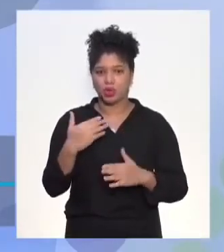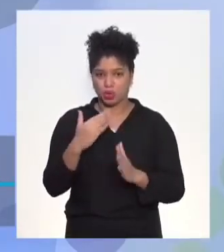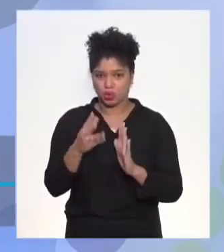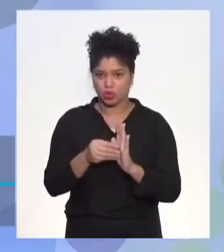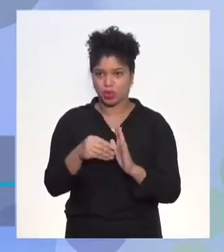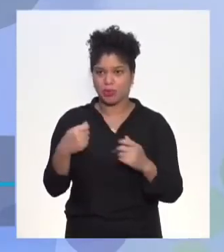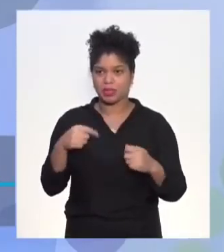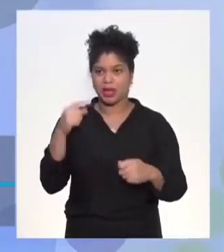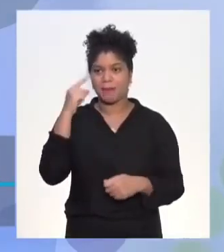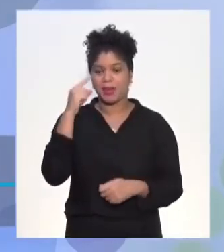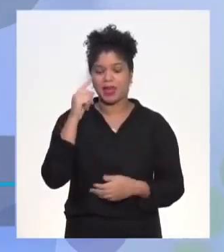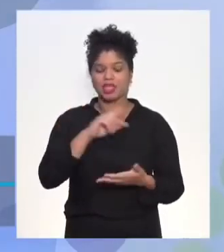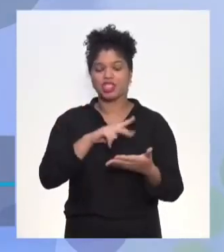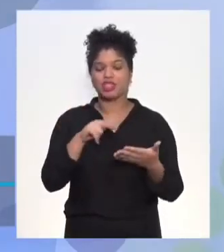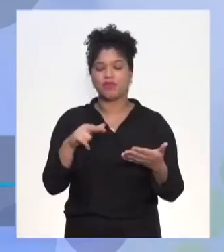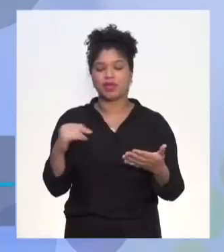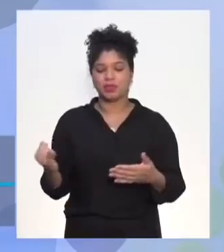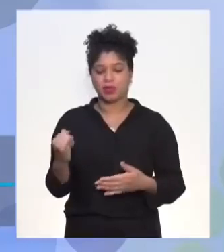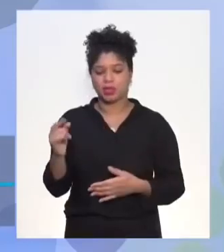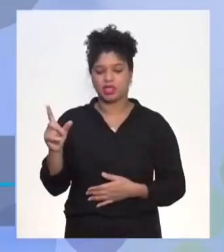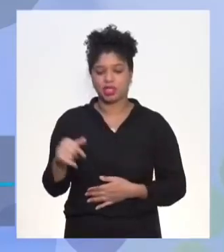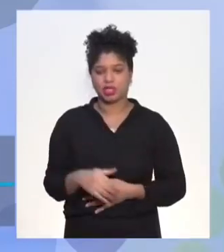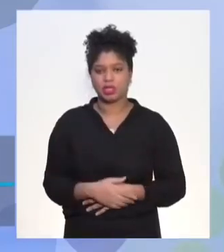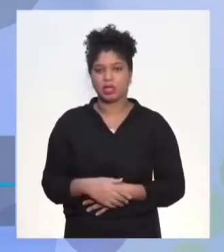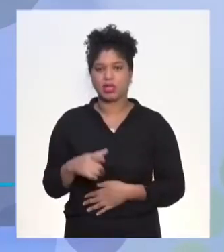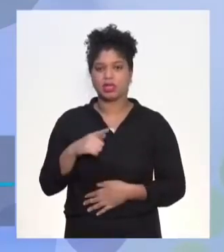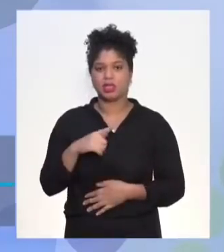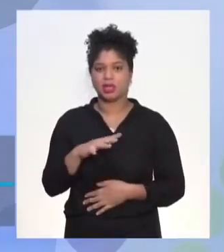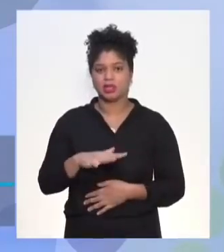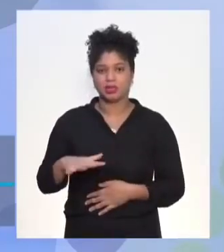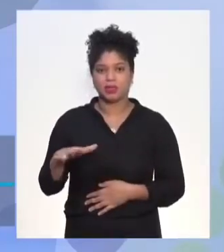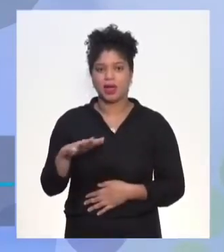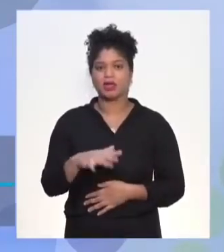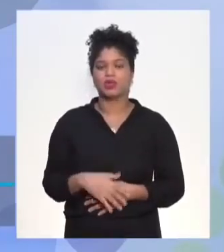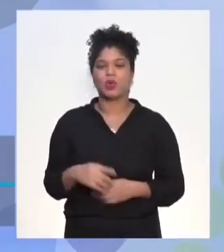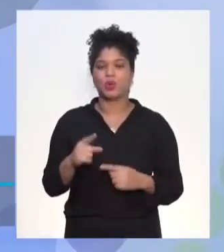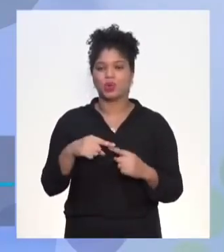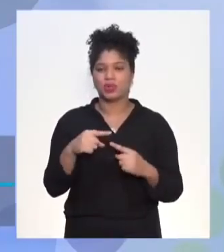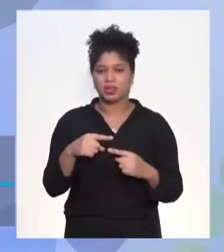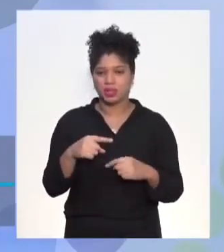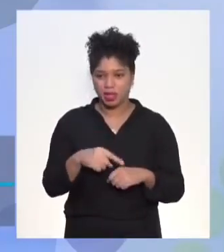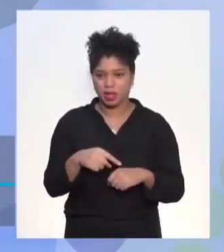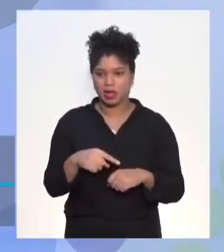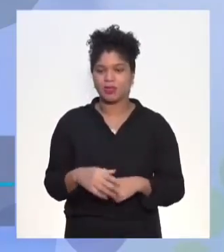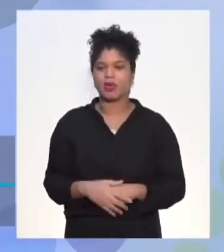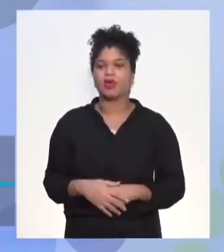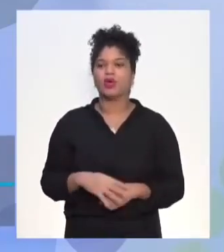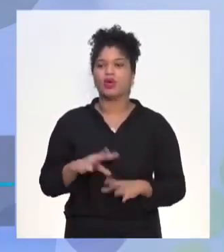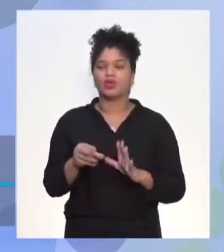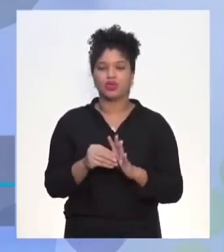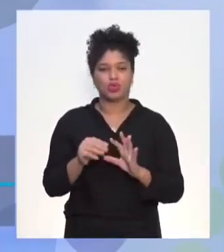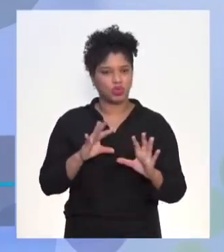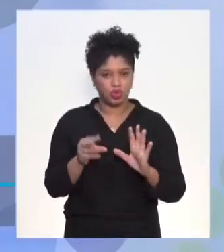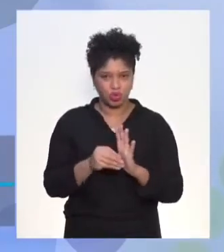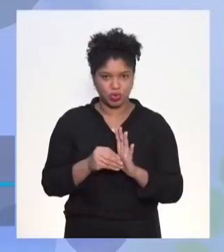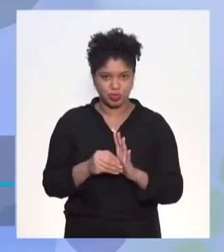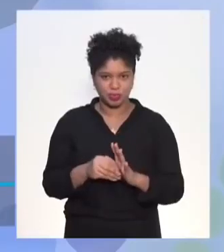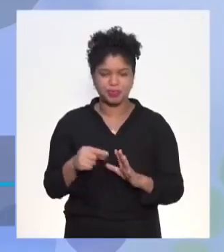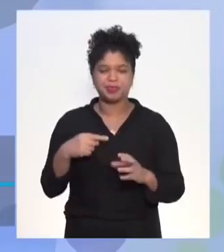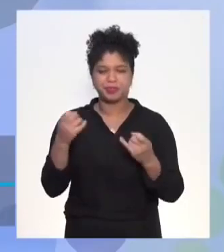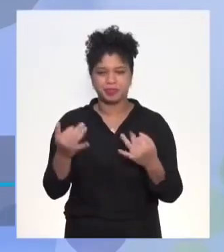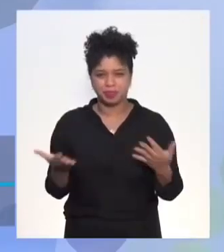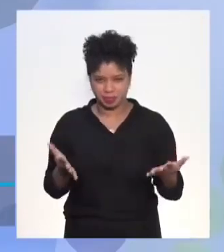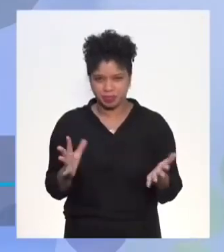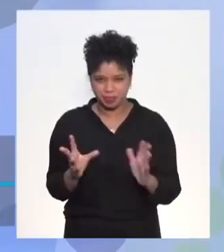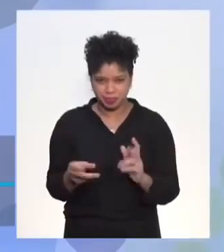Temos que pensar diversos elementos, espaço, tempo, personagem, enredo. Vamos falar sobre tudo isso